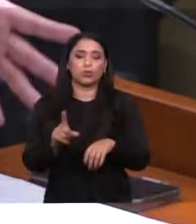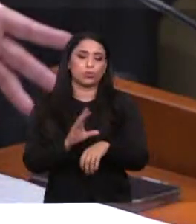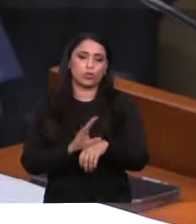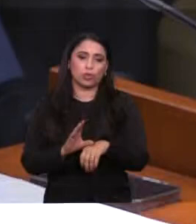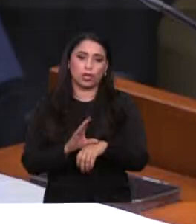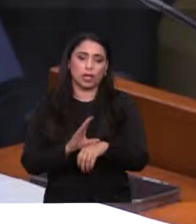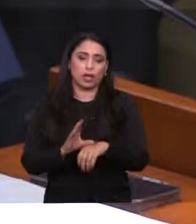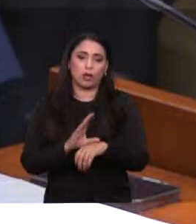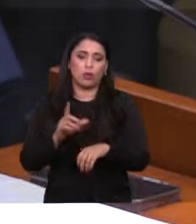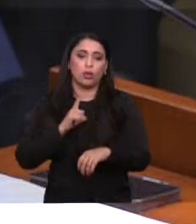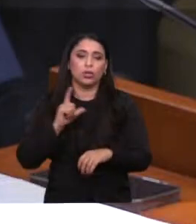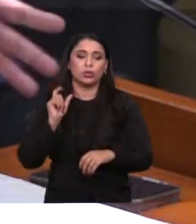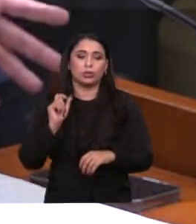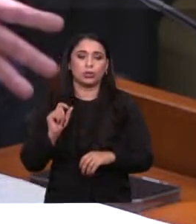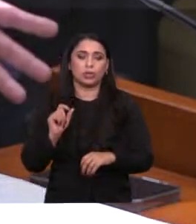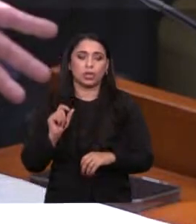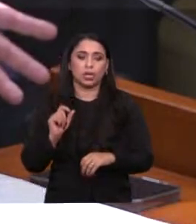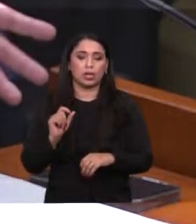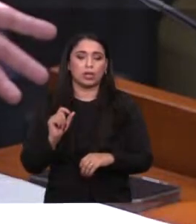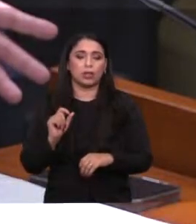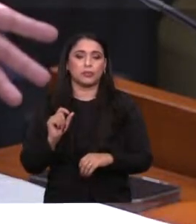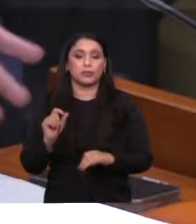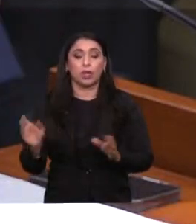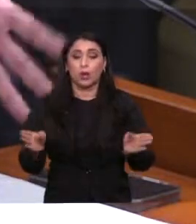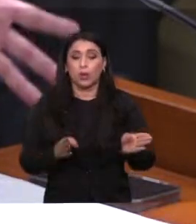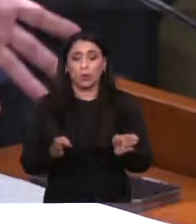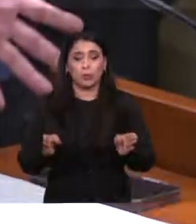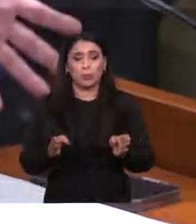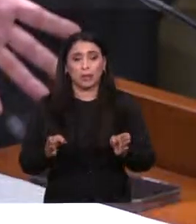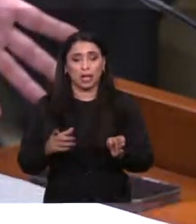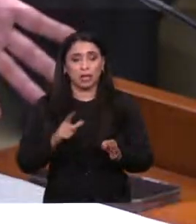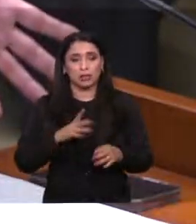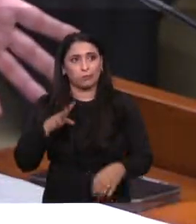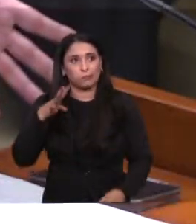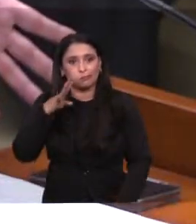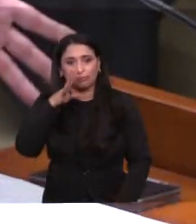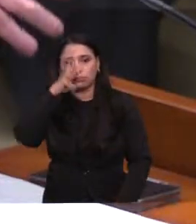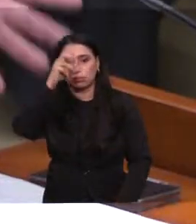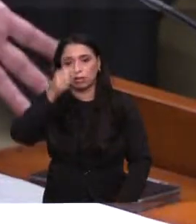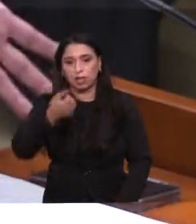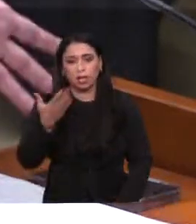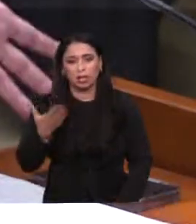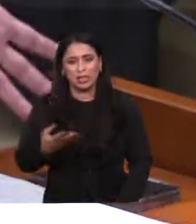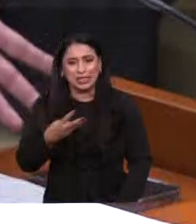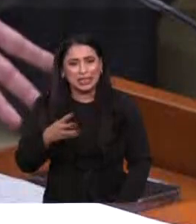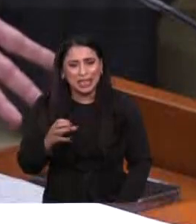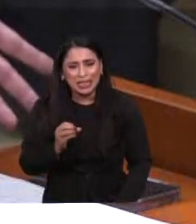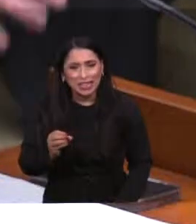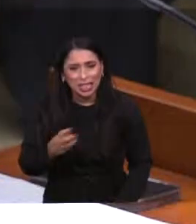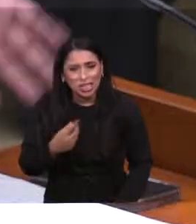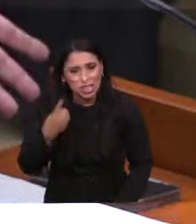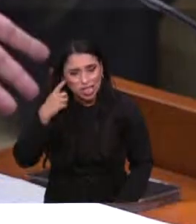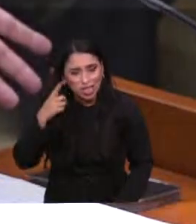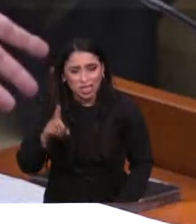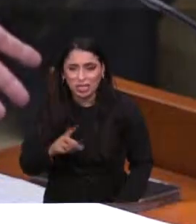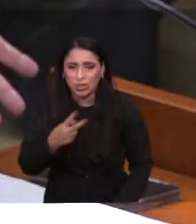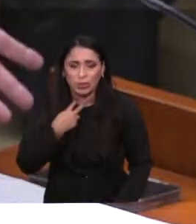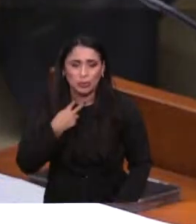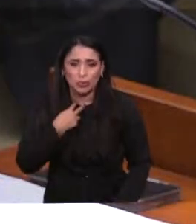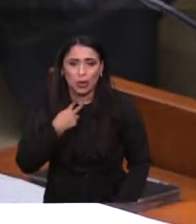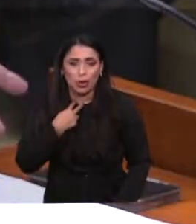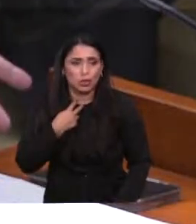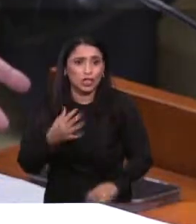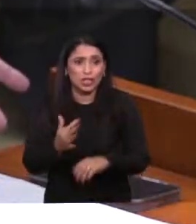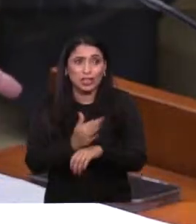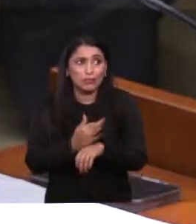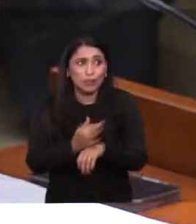de vacatio legis, que é absurdo, teratológico, eu diria, de 30 dias, ainda no recesso